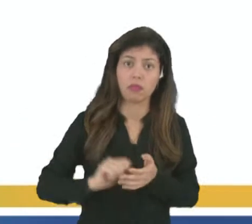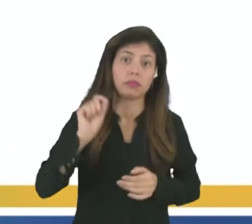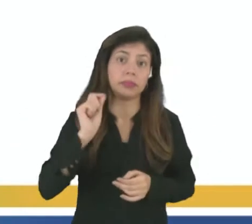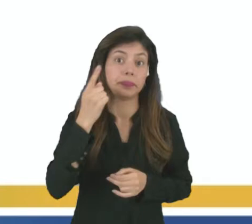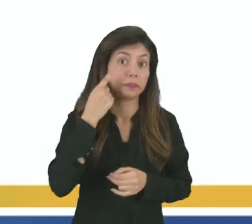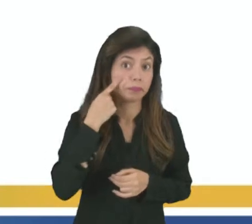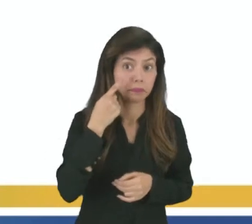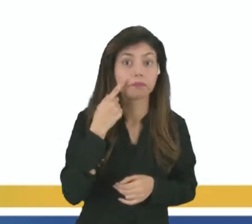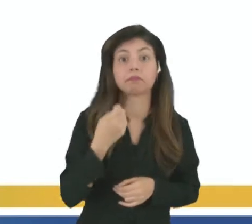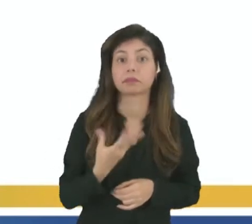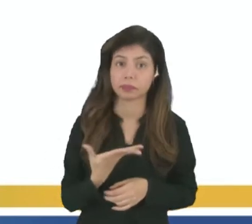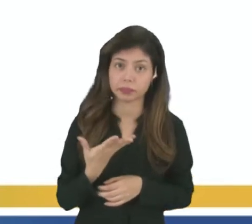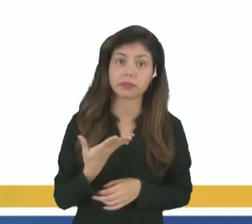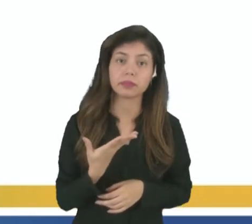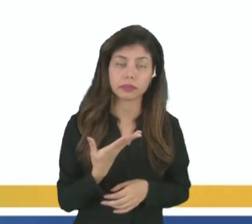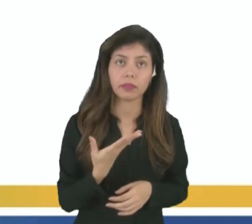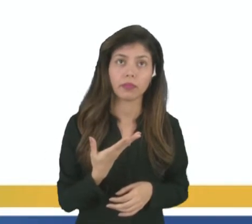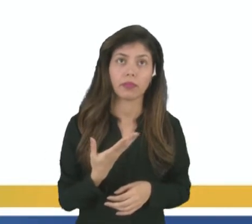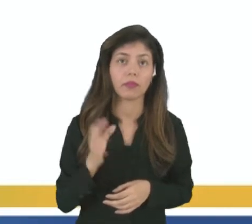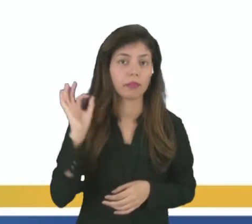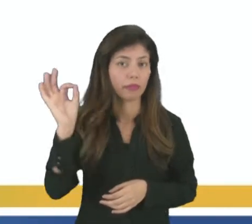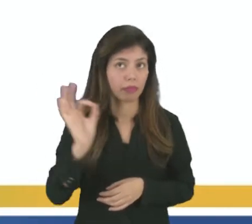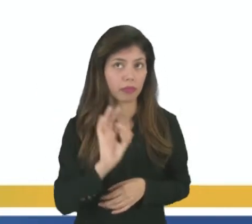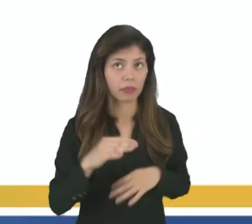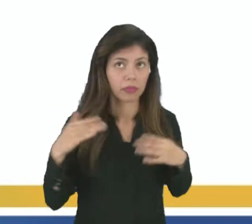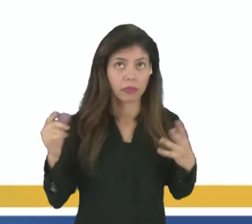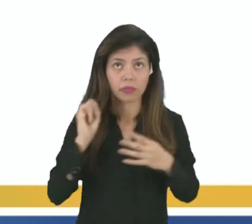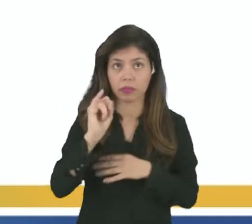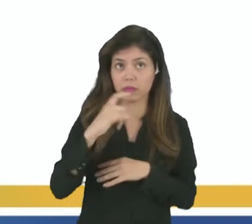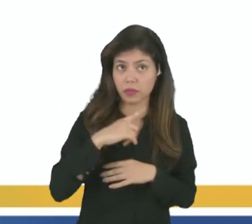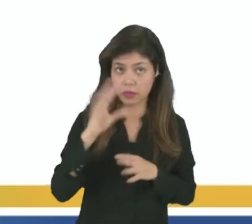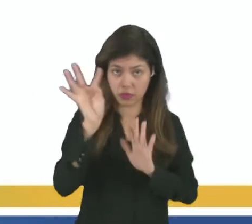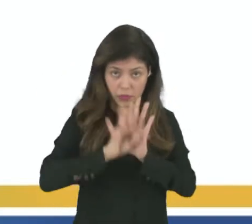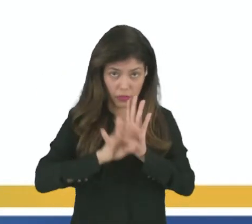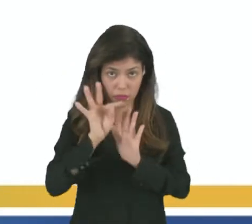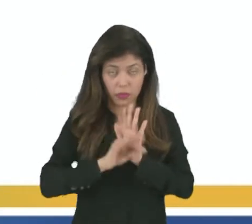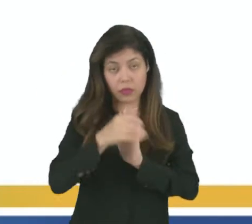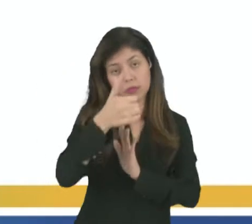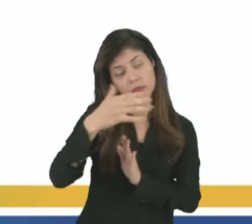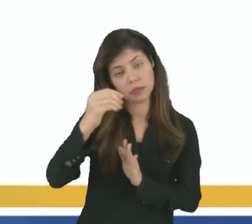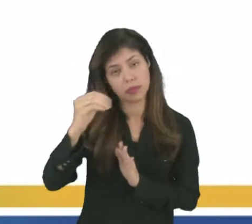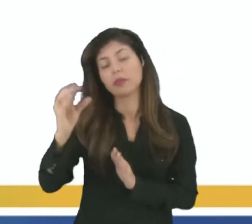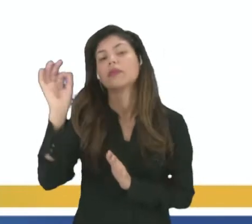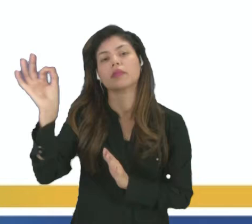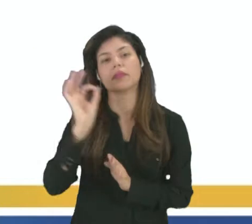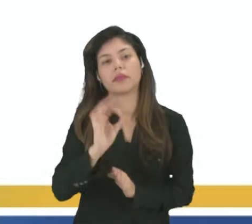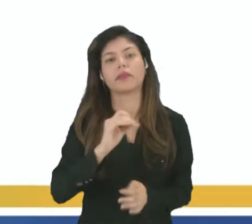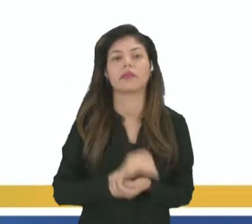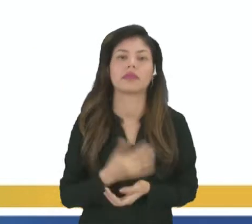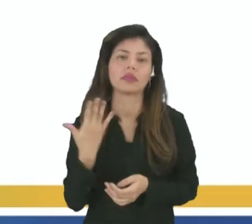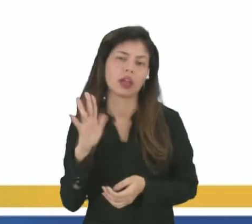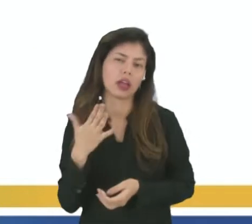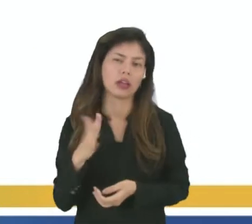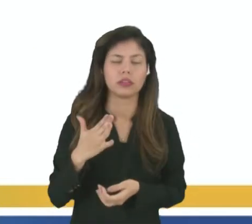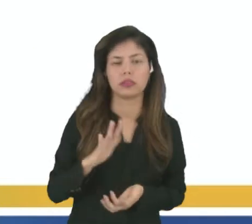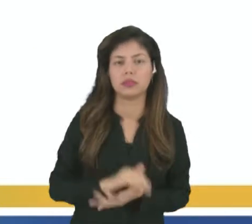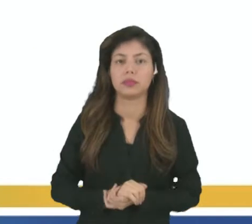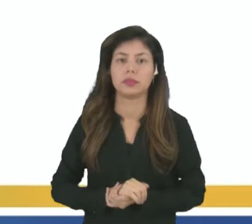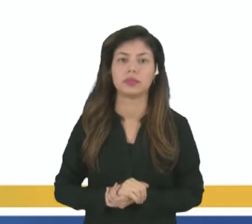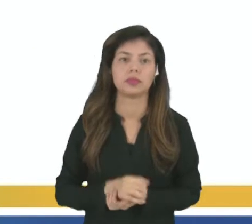é interessante, falando em porcentagem? Se você tem um texto de 100%, o seu resumo tem que ter no mínimo o